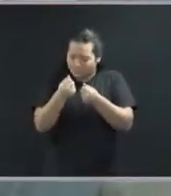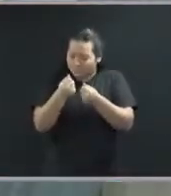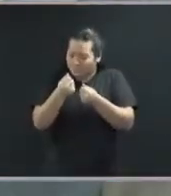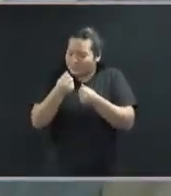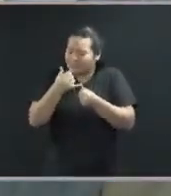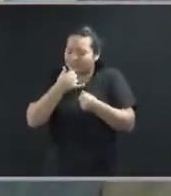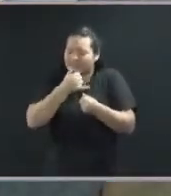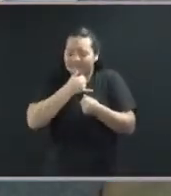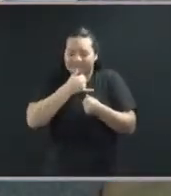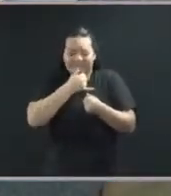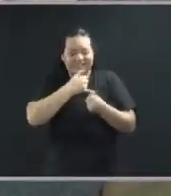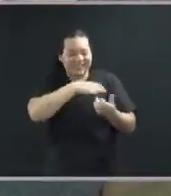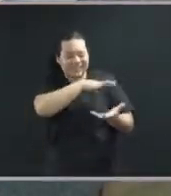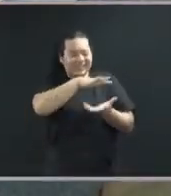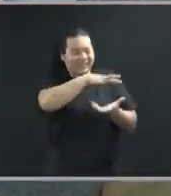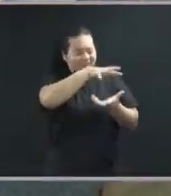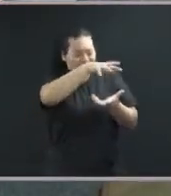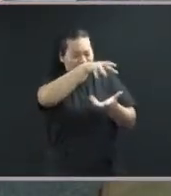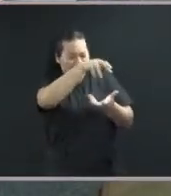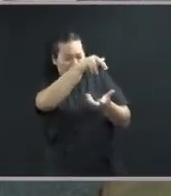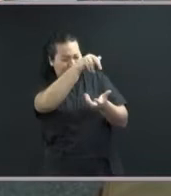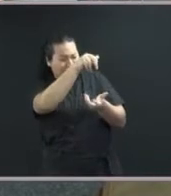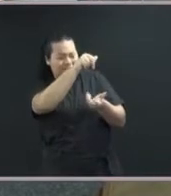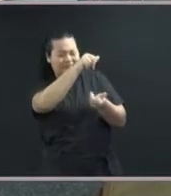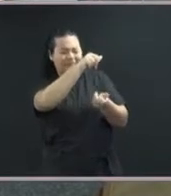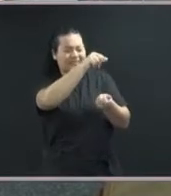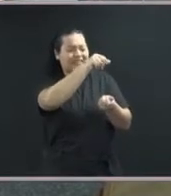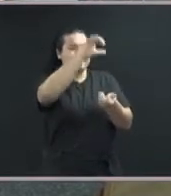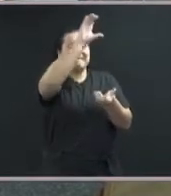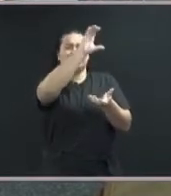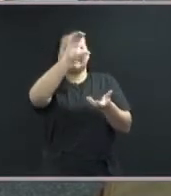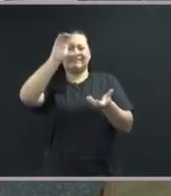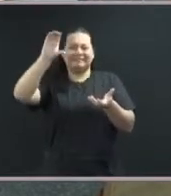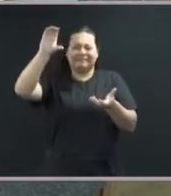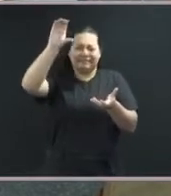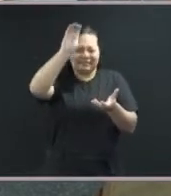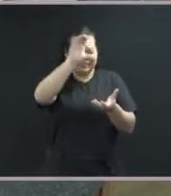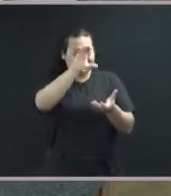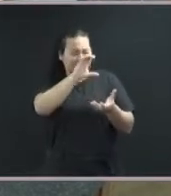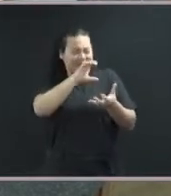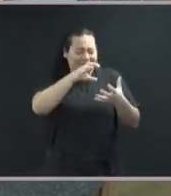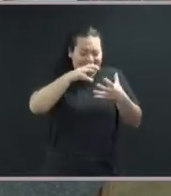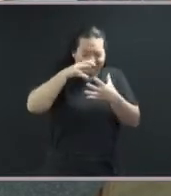E naquele momento, eu e você, nós